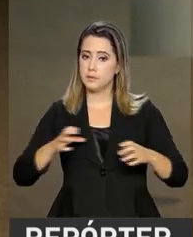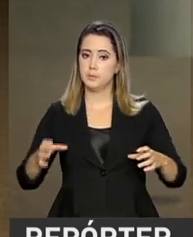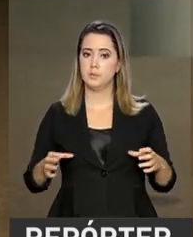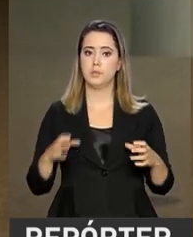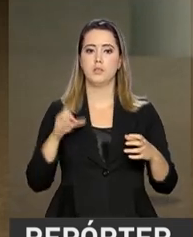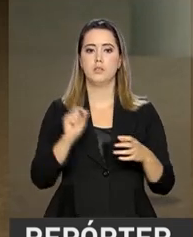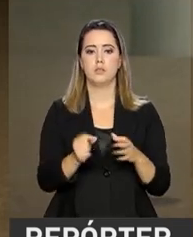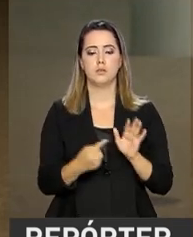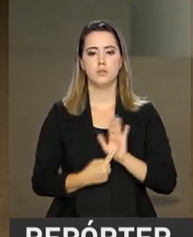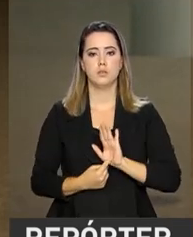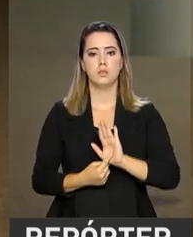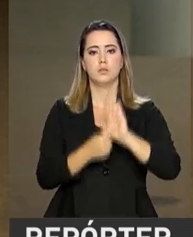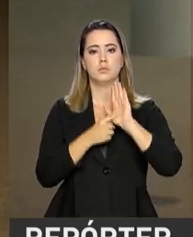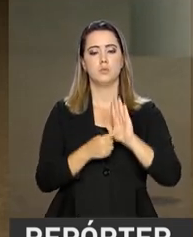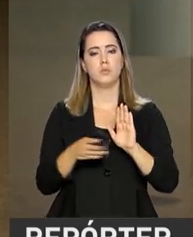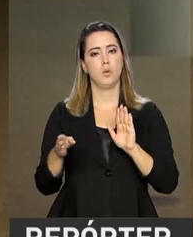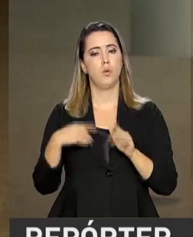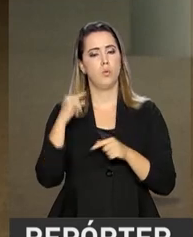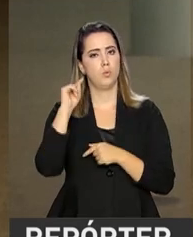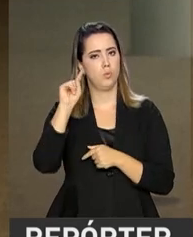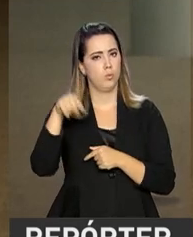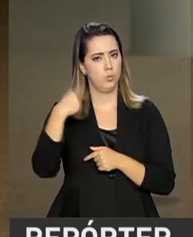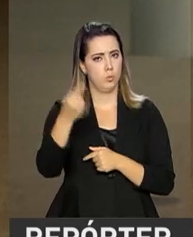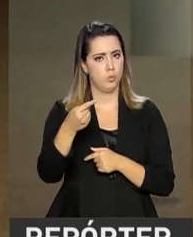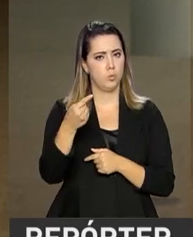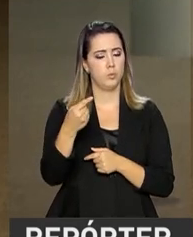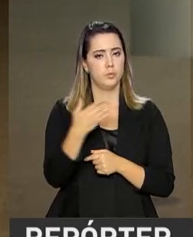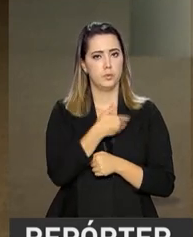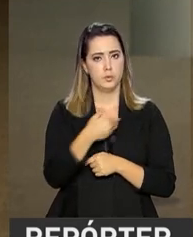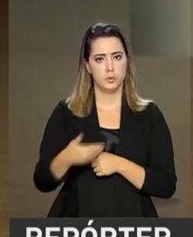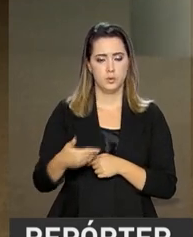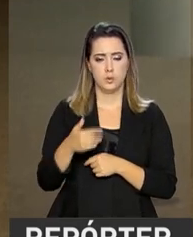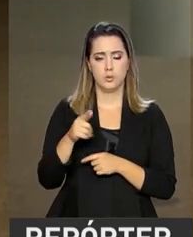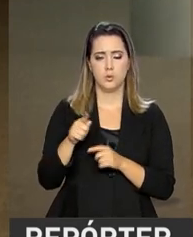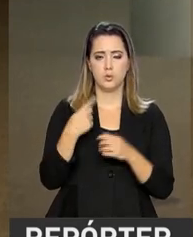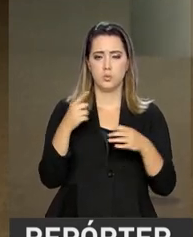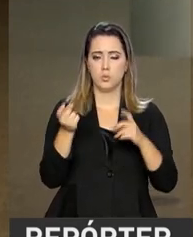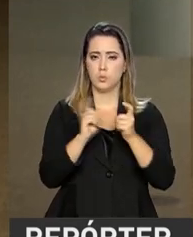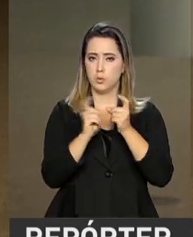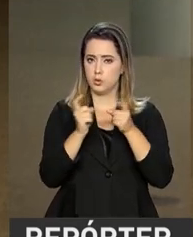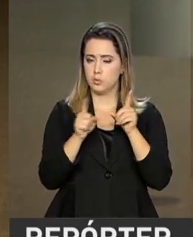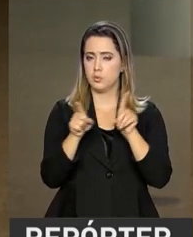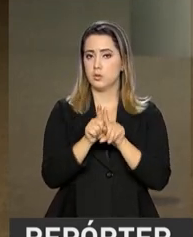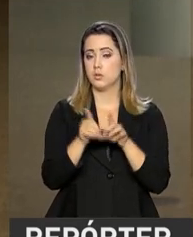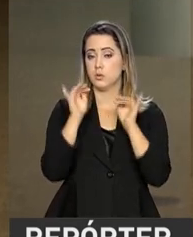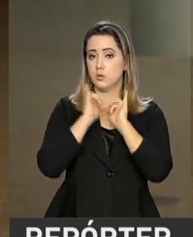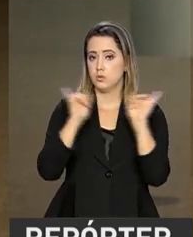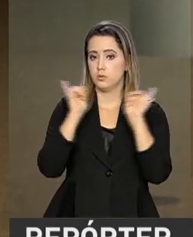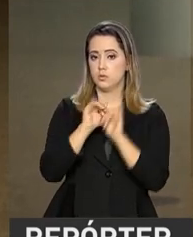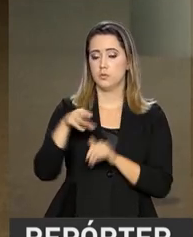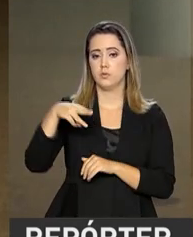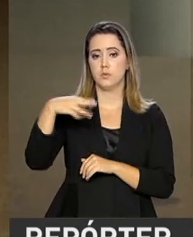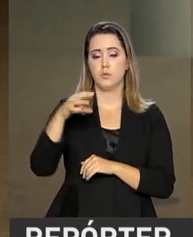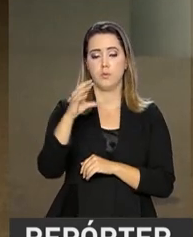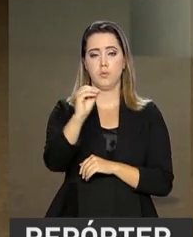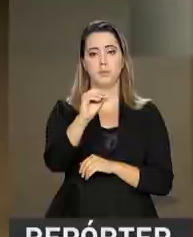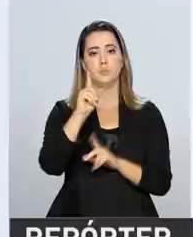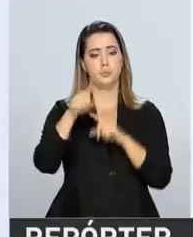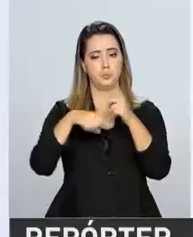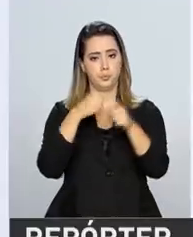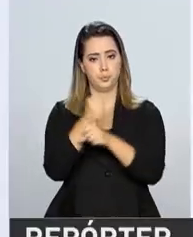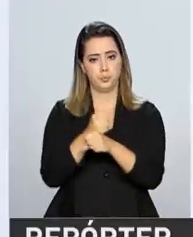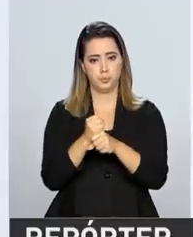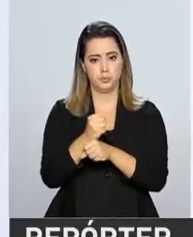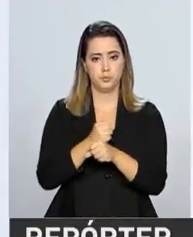ampliação da amostragem, o próximo Índice de Governança das Estatais vai ser divulgado em março do ano que vem.